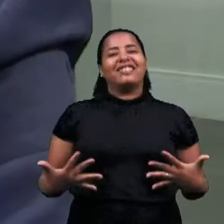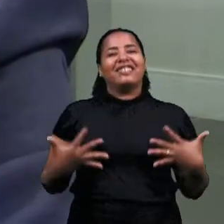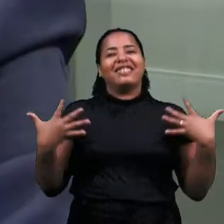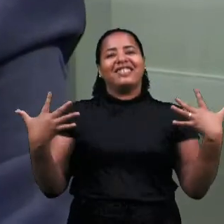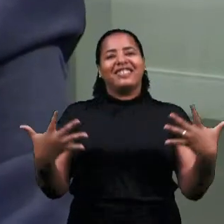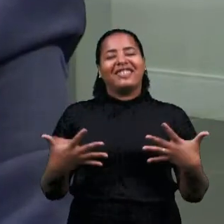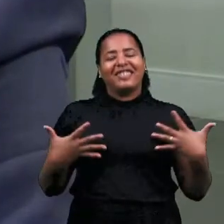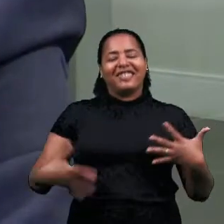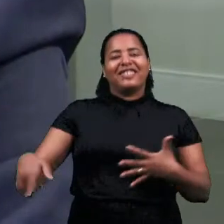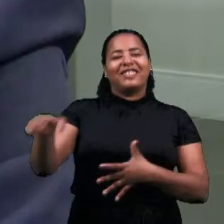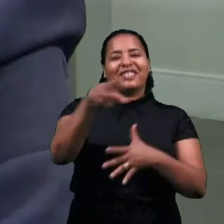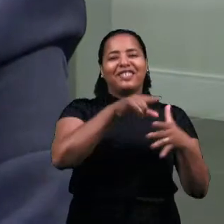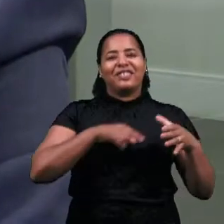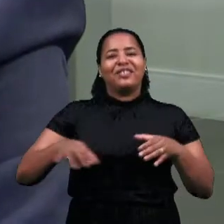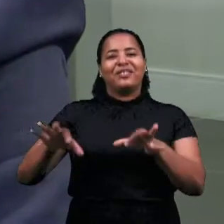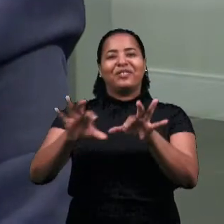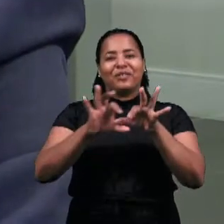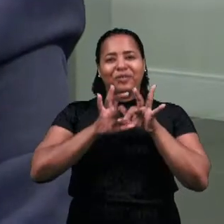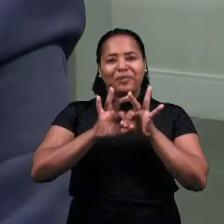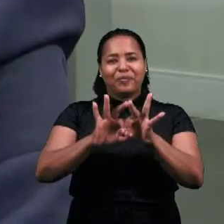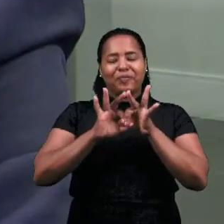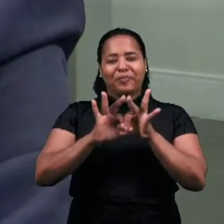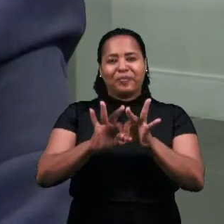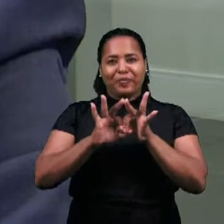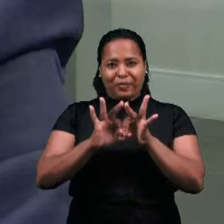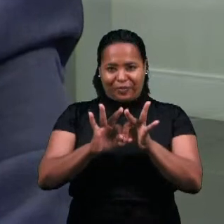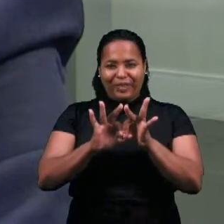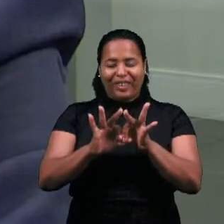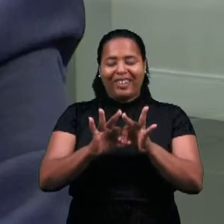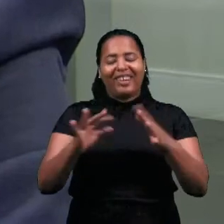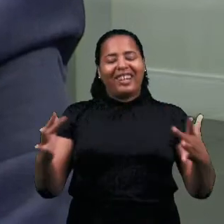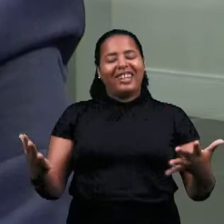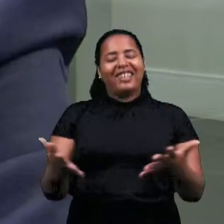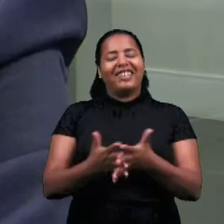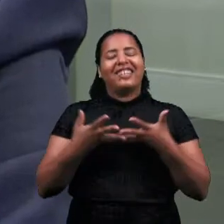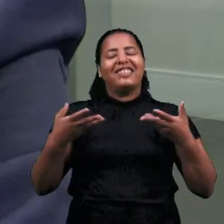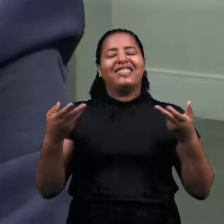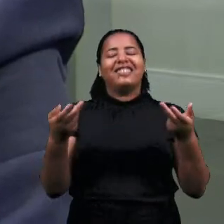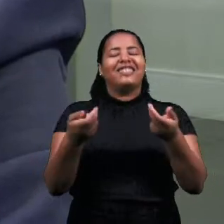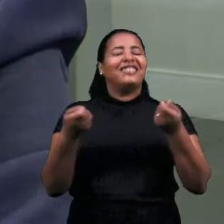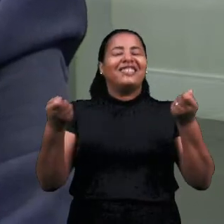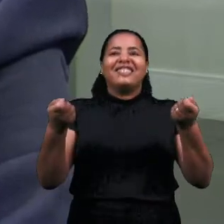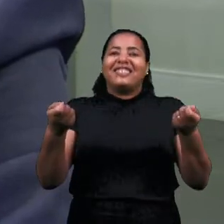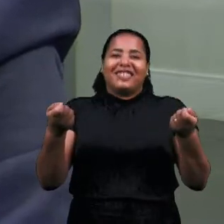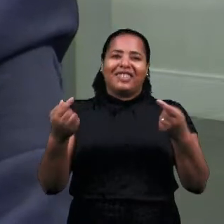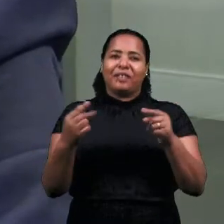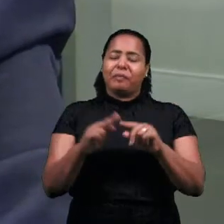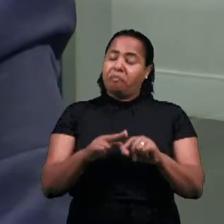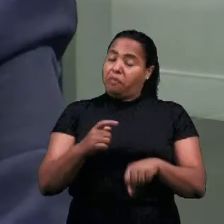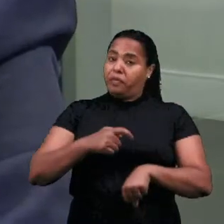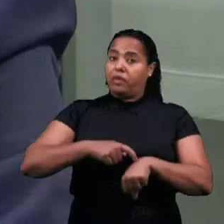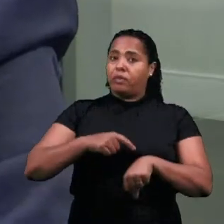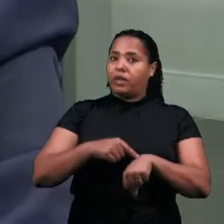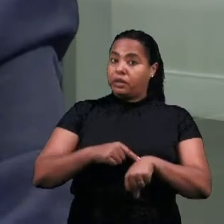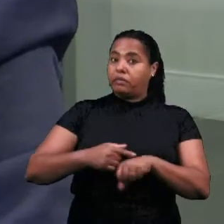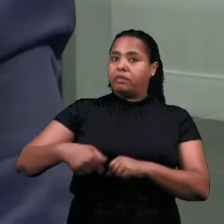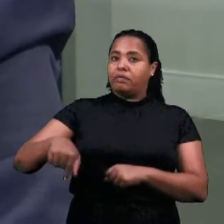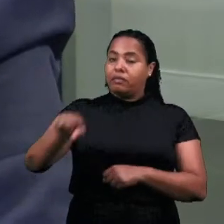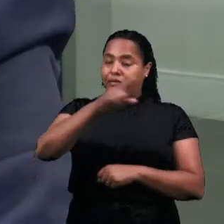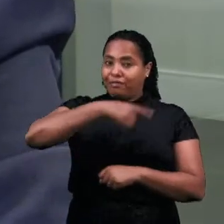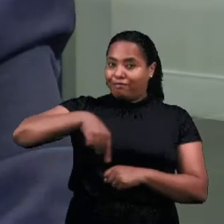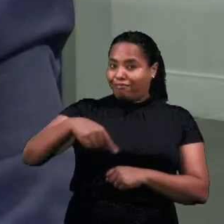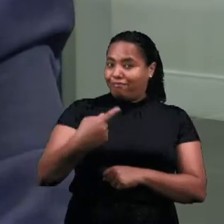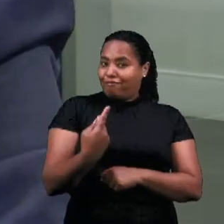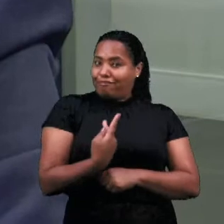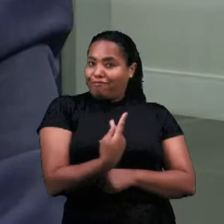nesta comunhão. E é muito glorioso, porque veja, neste momento estamos nós